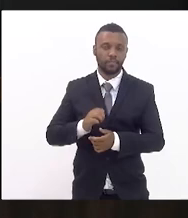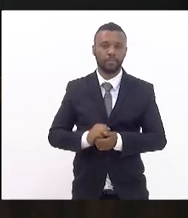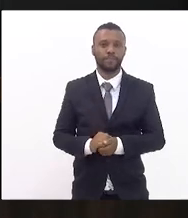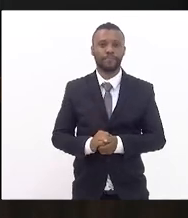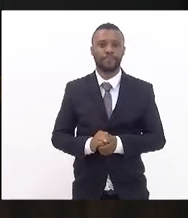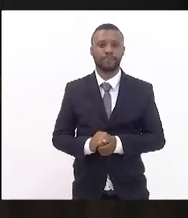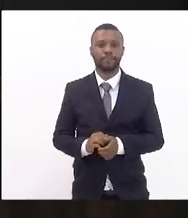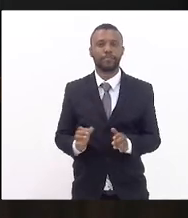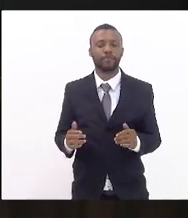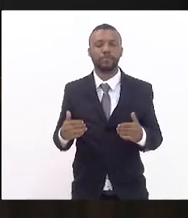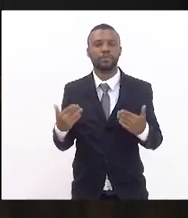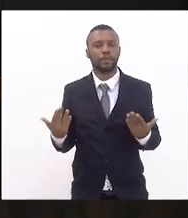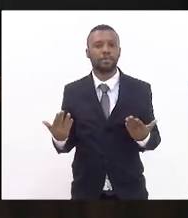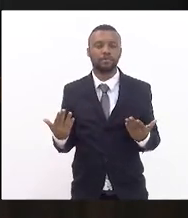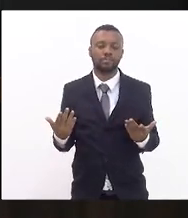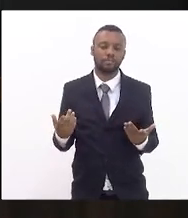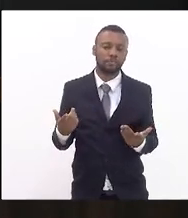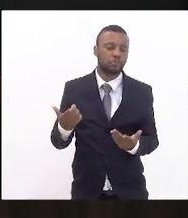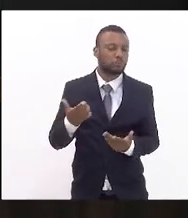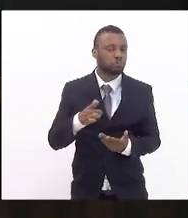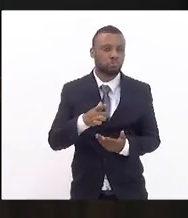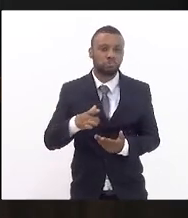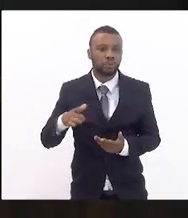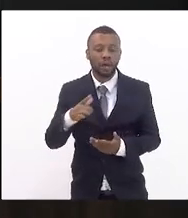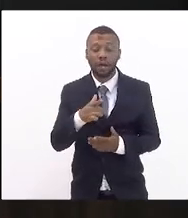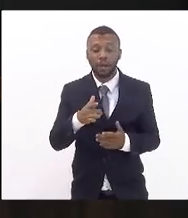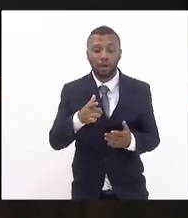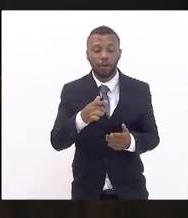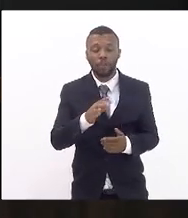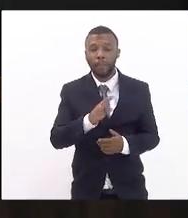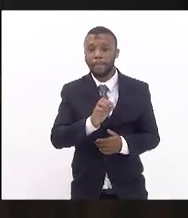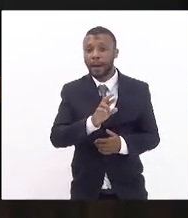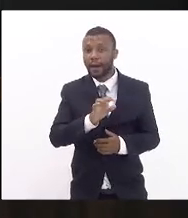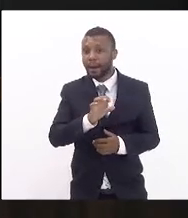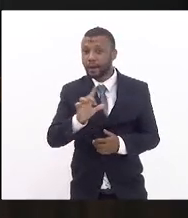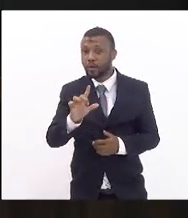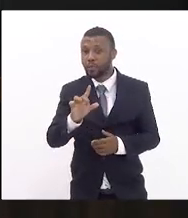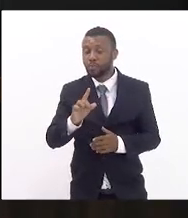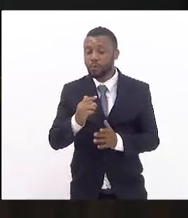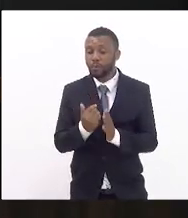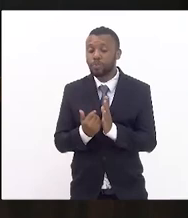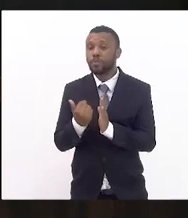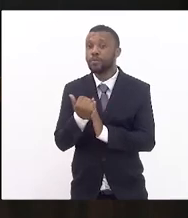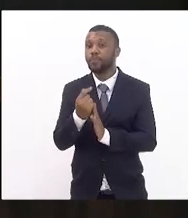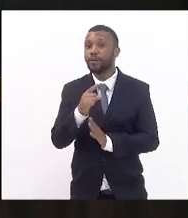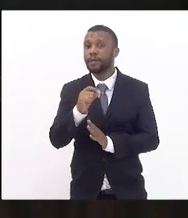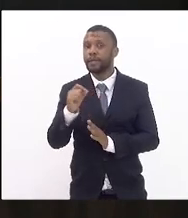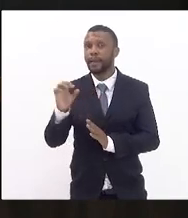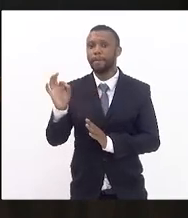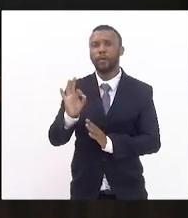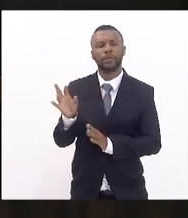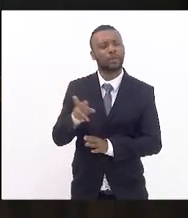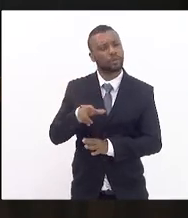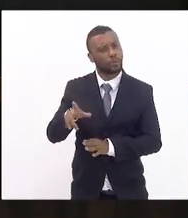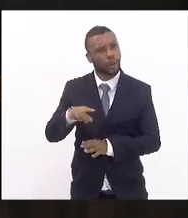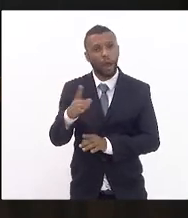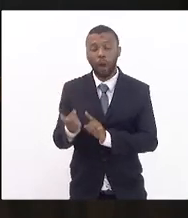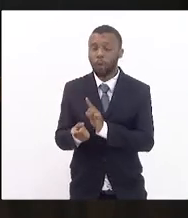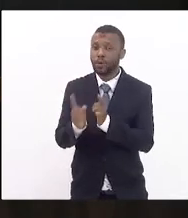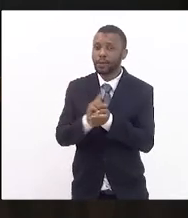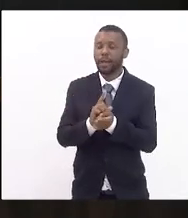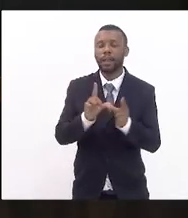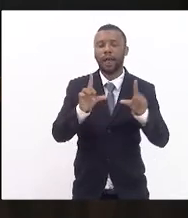Então, não há. O barril não subiu 100%, a produção, ao contrário, ela